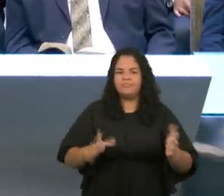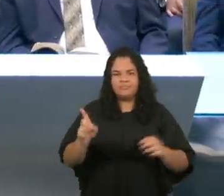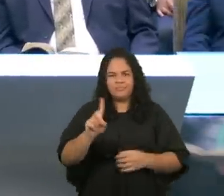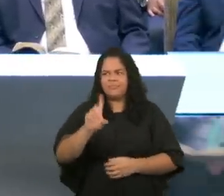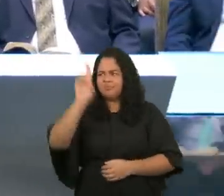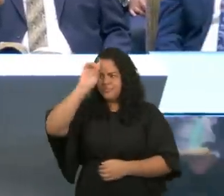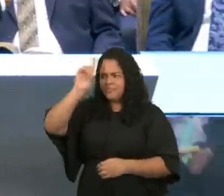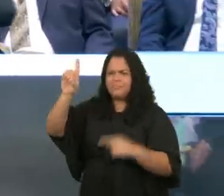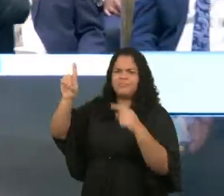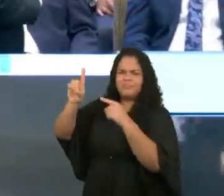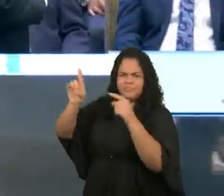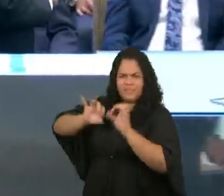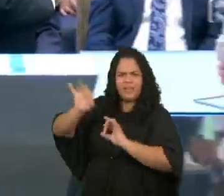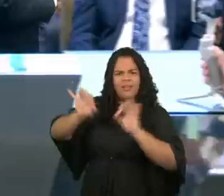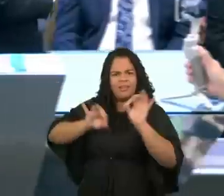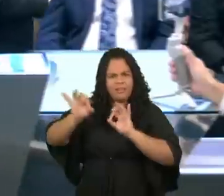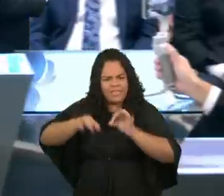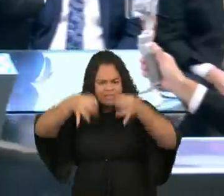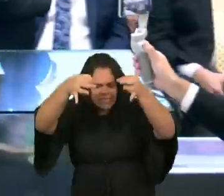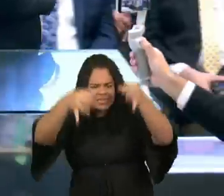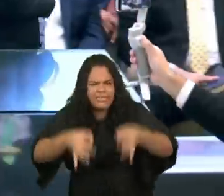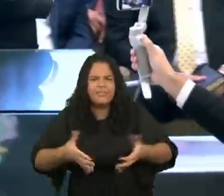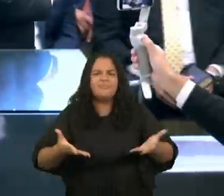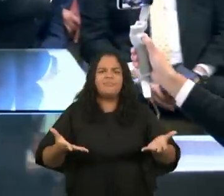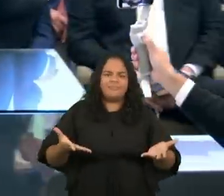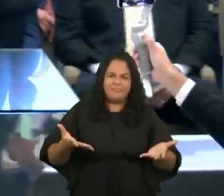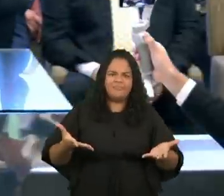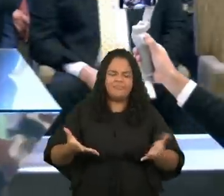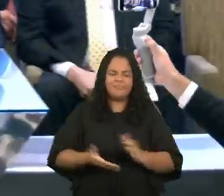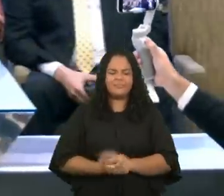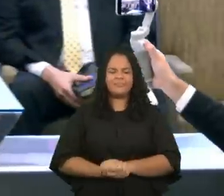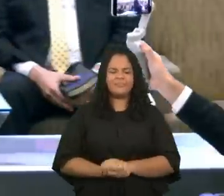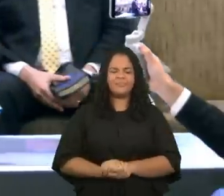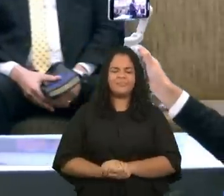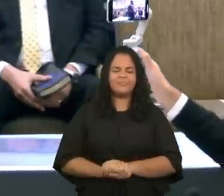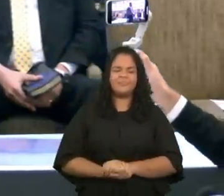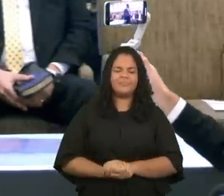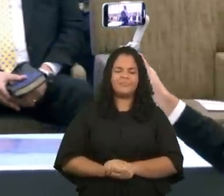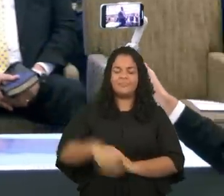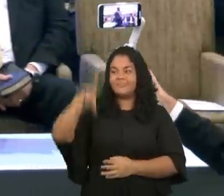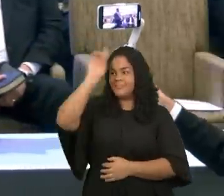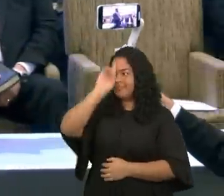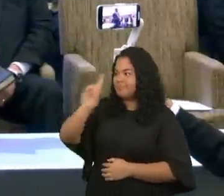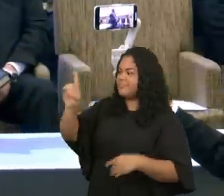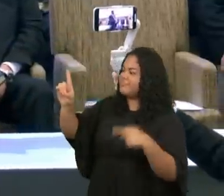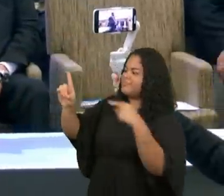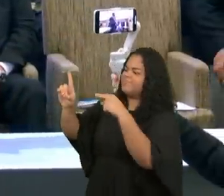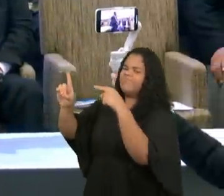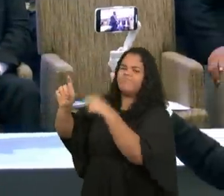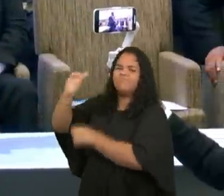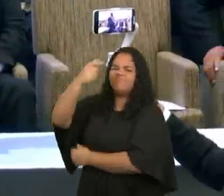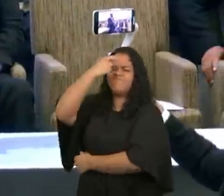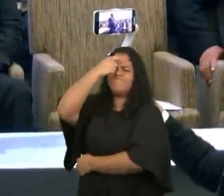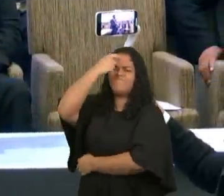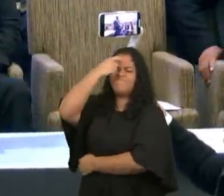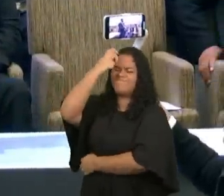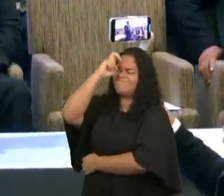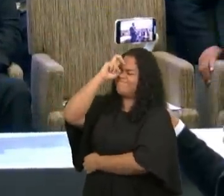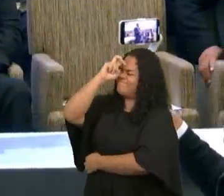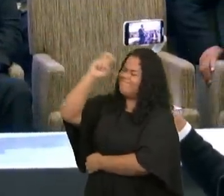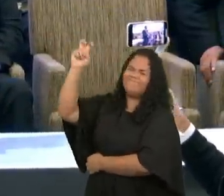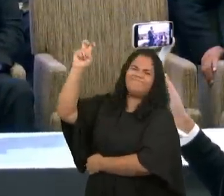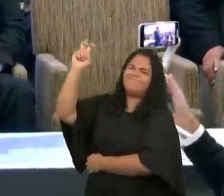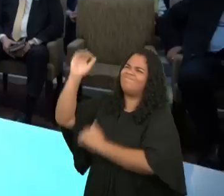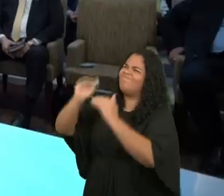seguinte: Deus, somente um ser racional, sobrenatural,